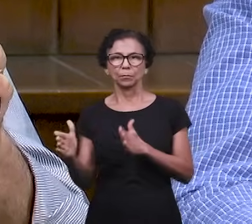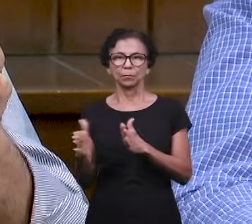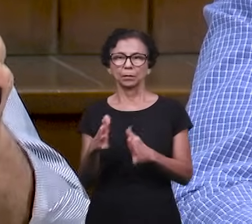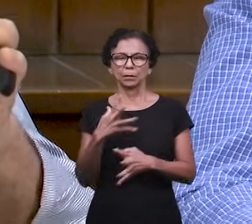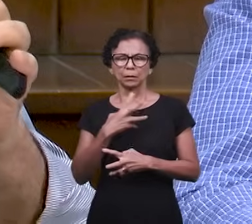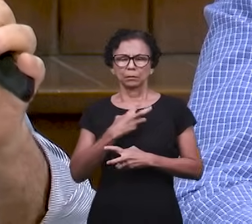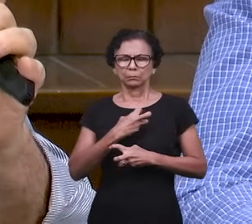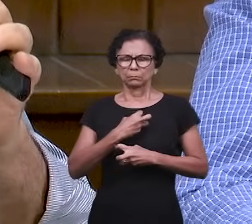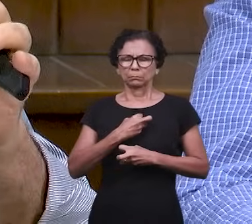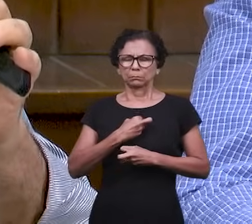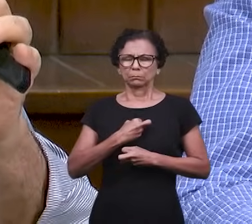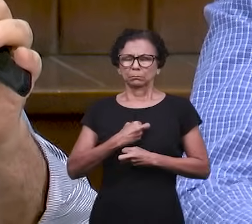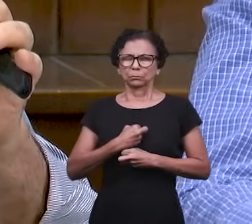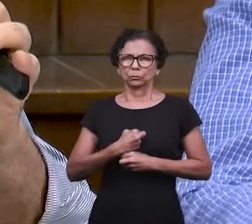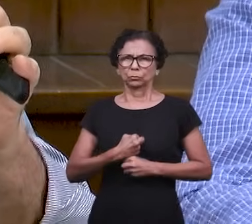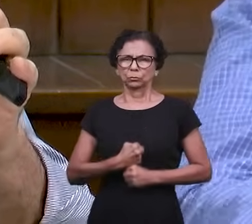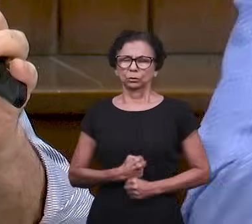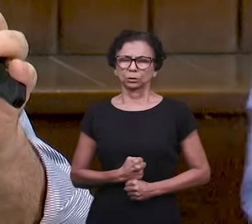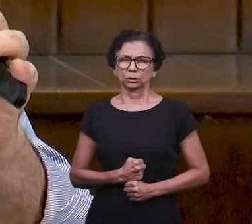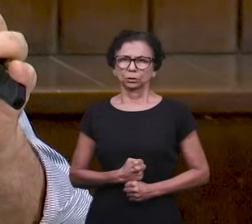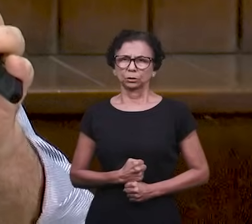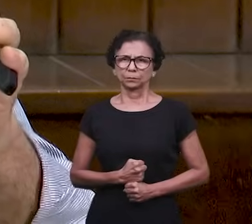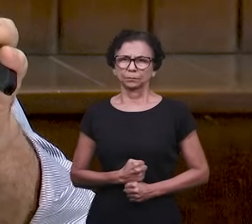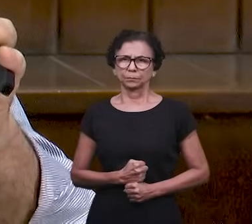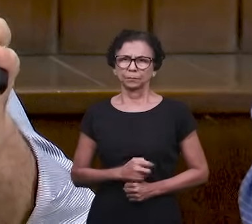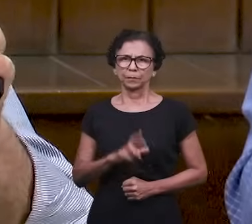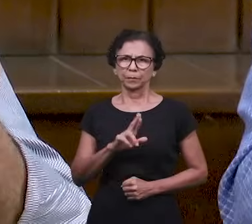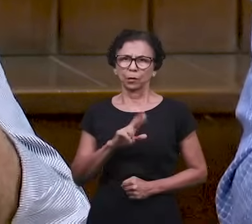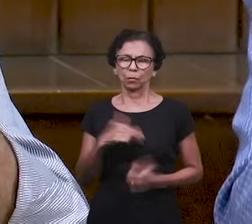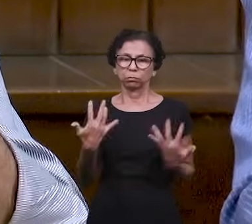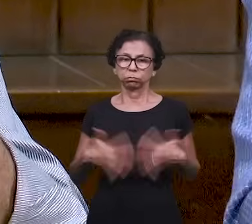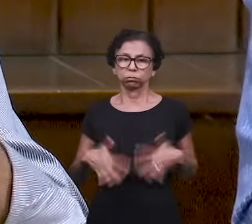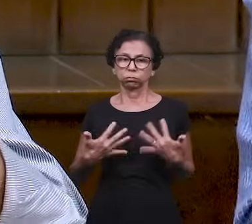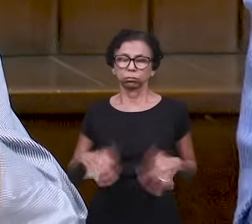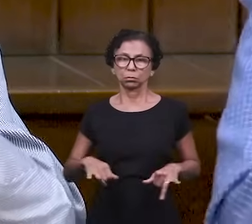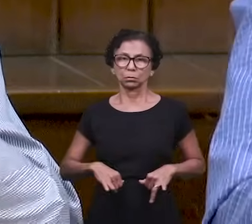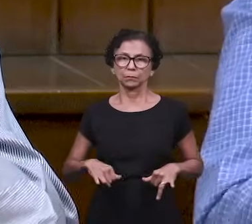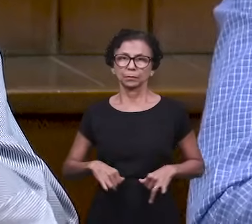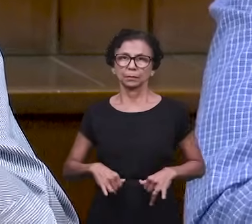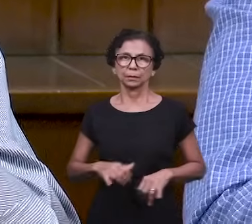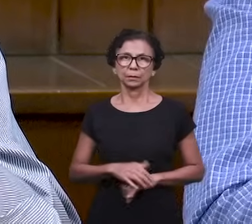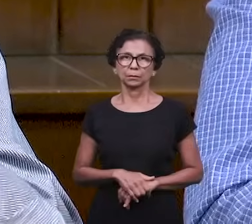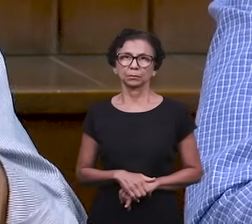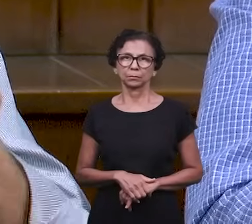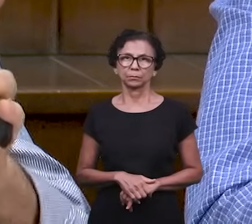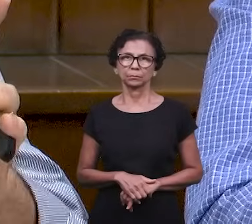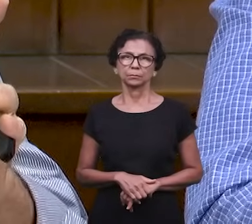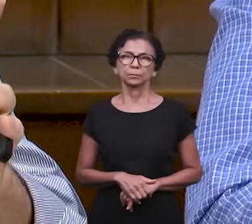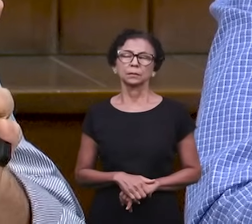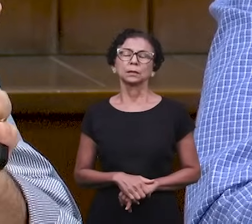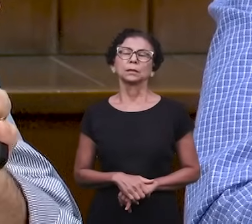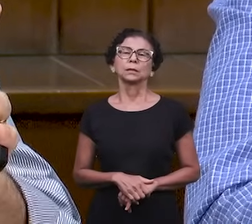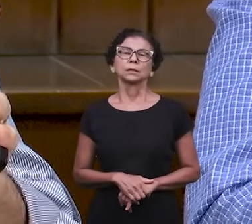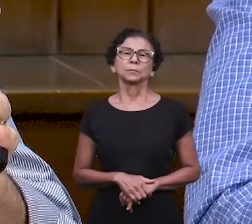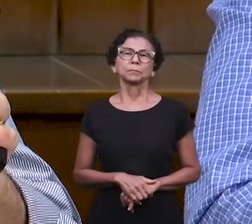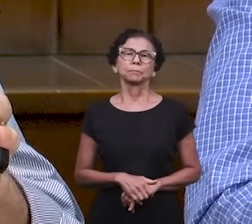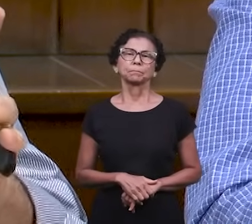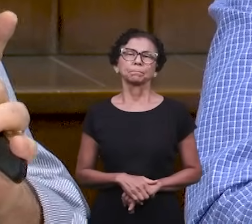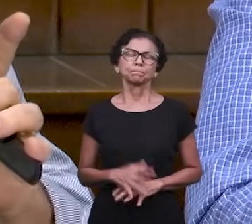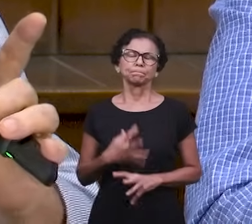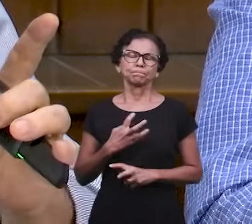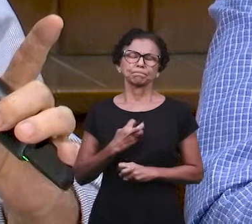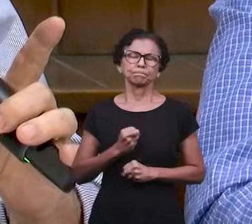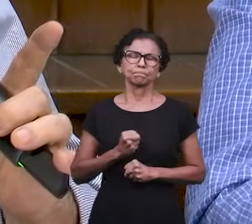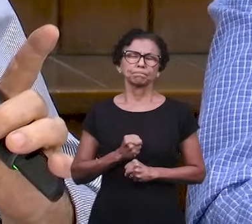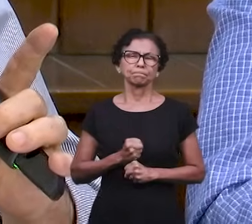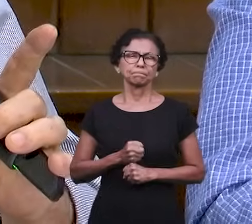angústia. Ele não chama de grande tribulação, hein? Repetindo, que é uma convenção nossa. Haverá um tempo de angústia,